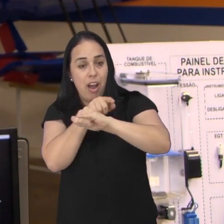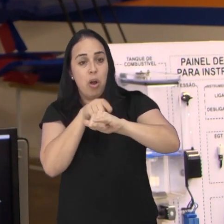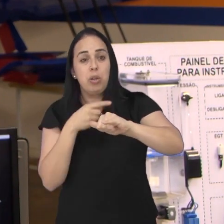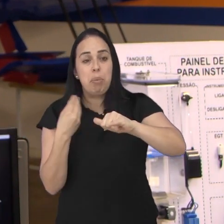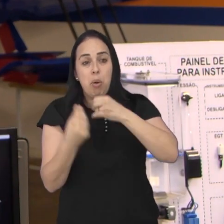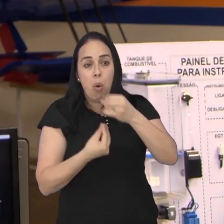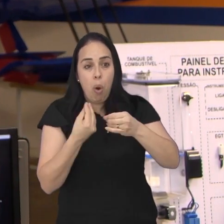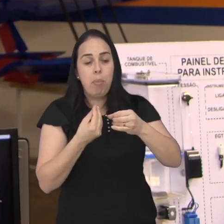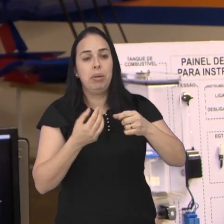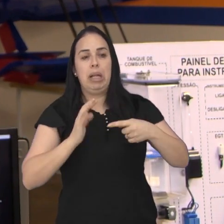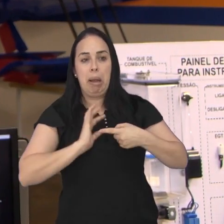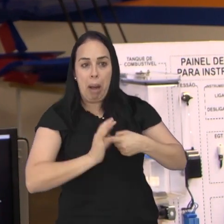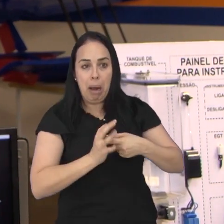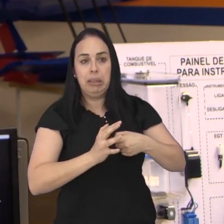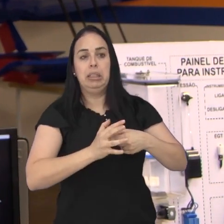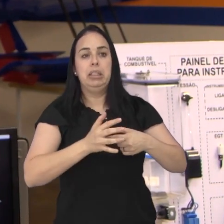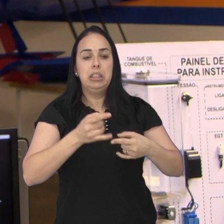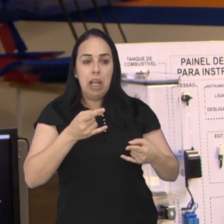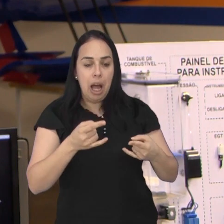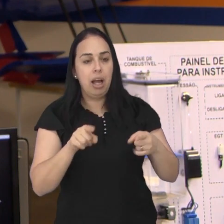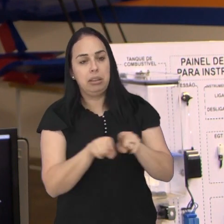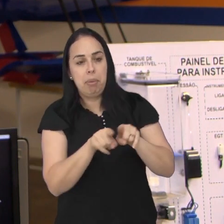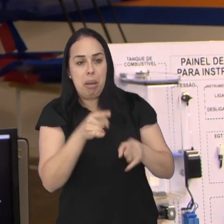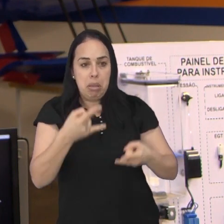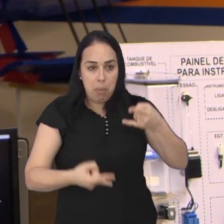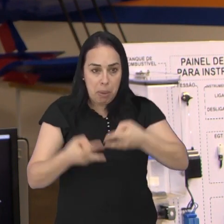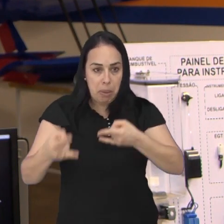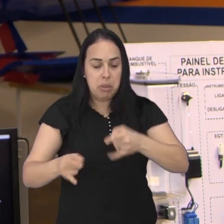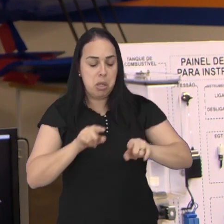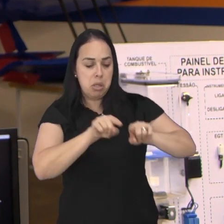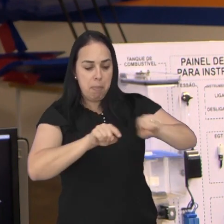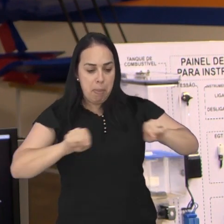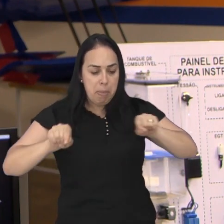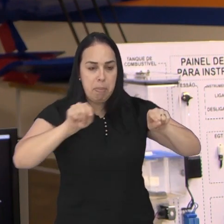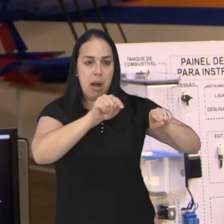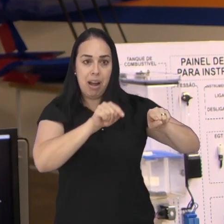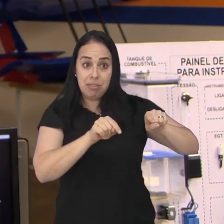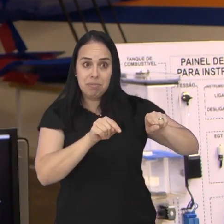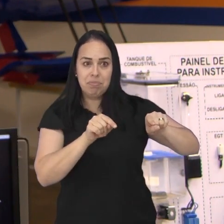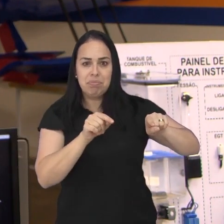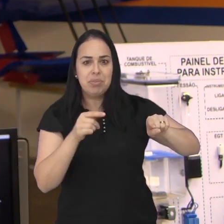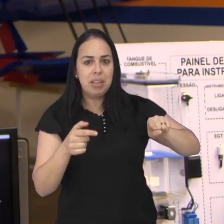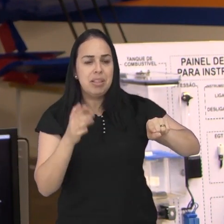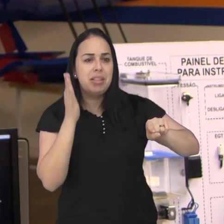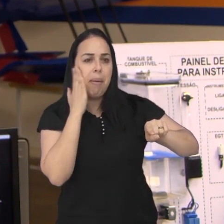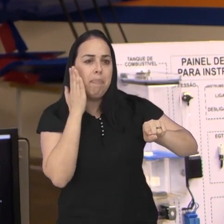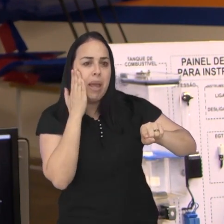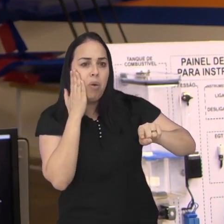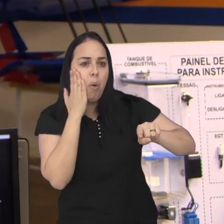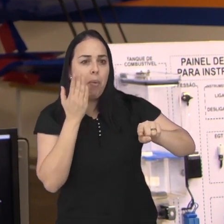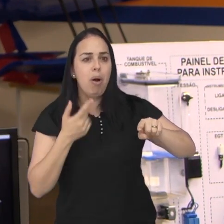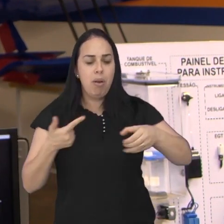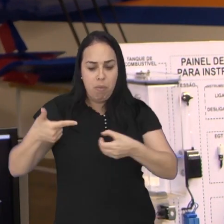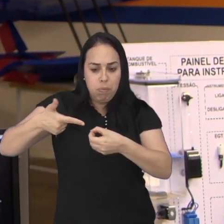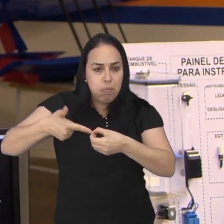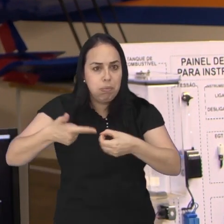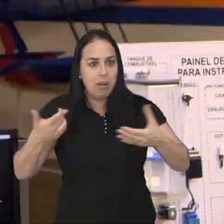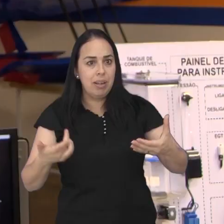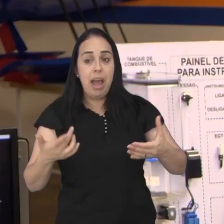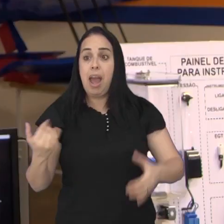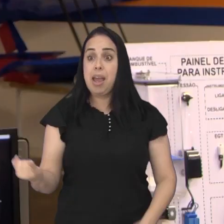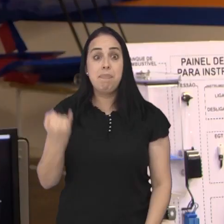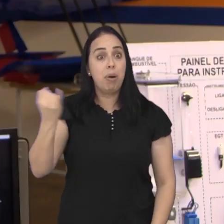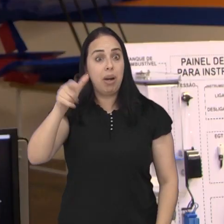tanto a parte física quanto a parte eletrônica, na programação também, com os sensores, com a representação do tanque de